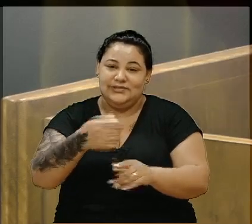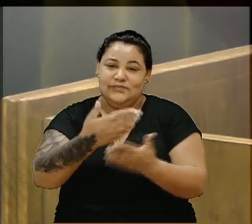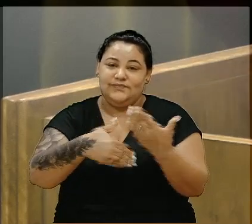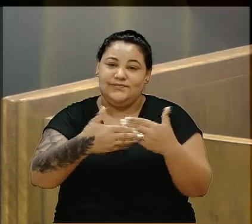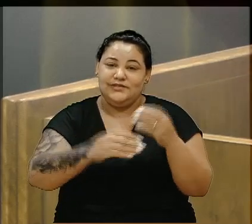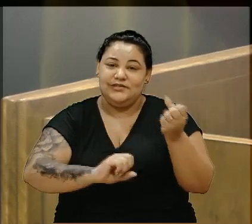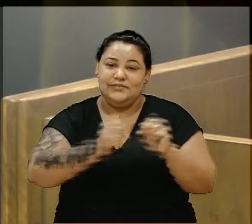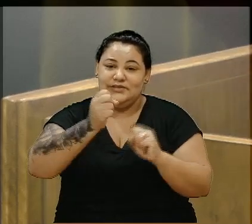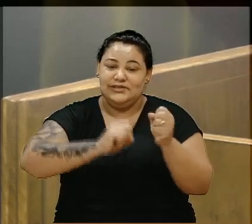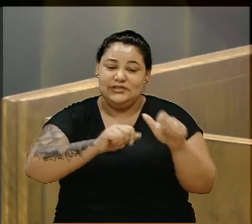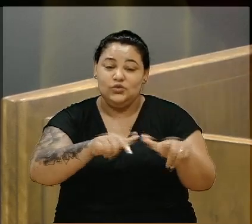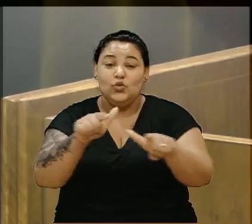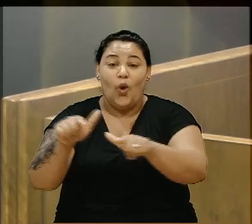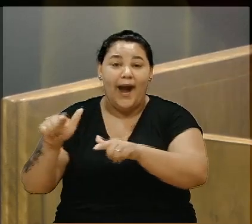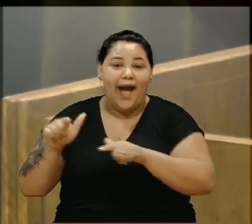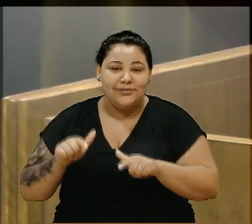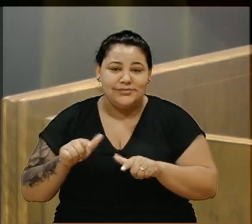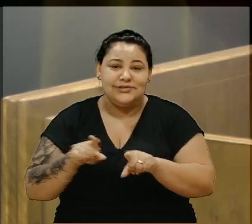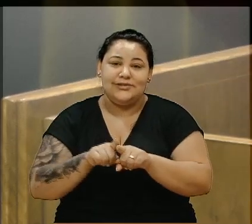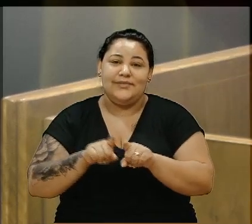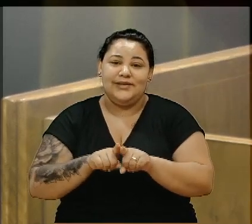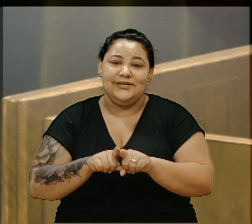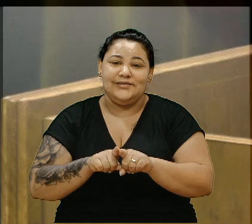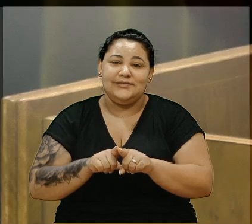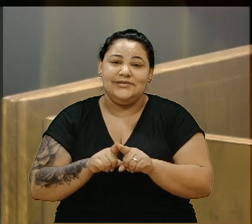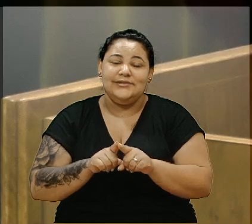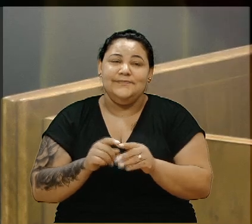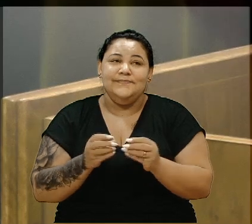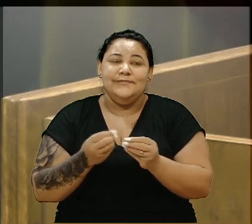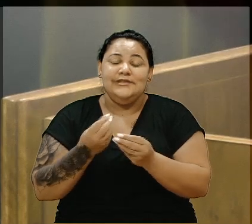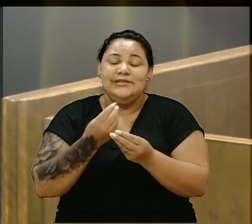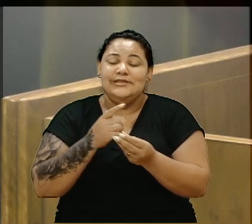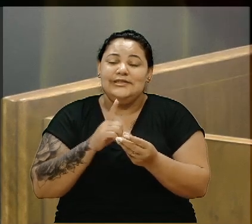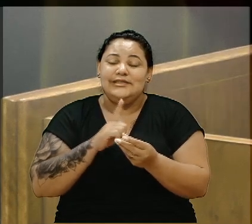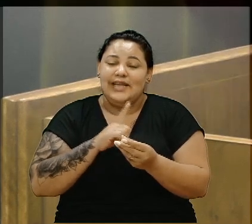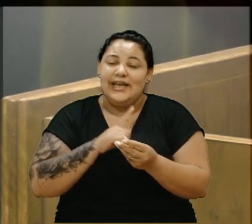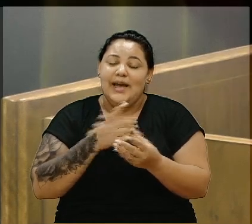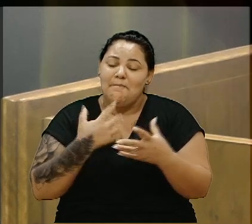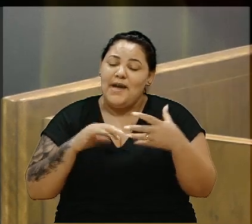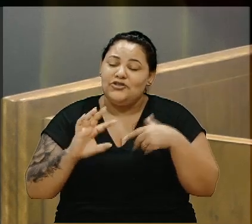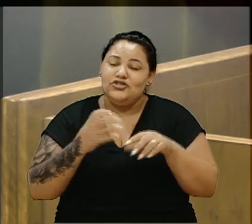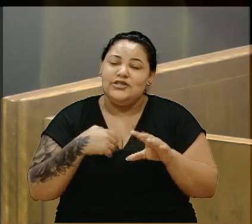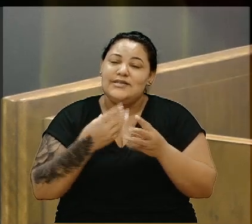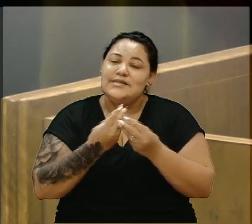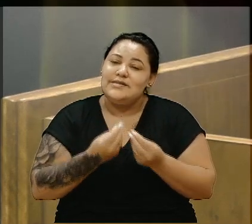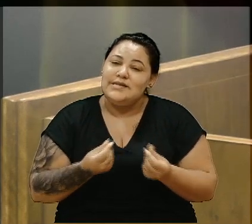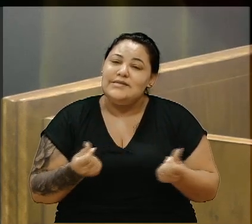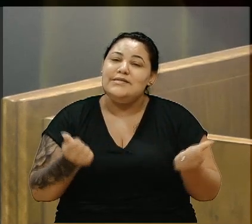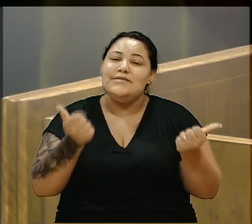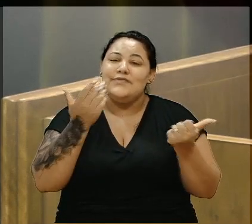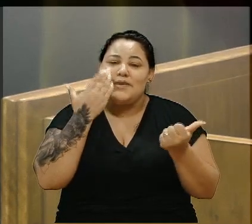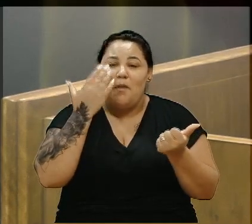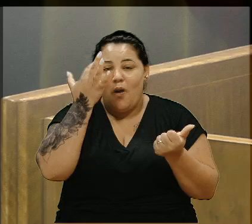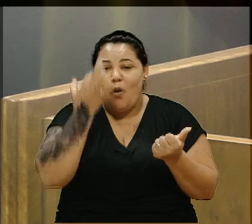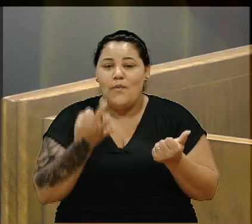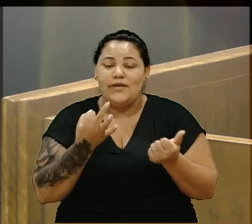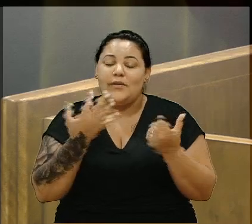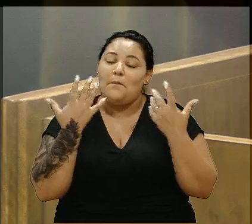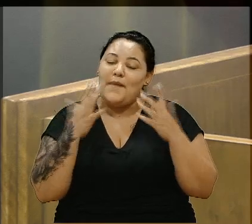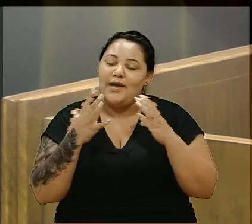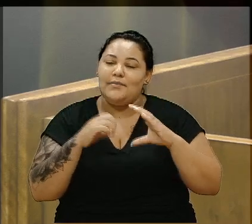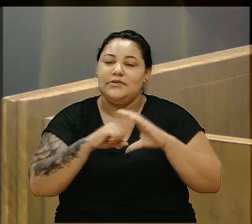que os estabelecimentos sejam sensíveis a isso, né? Então, parabéns ao Világio Caxias por